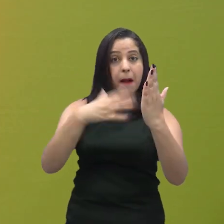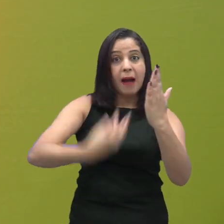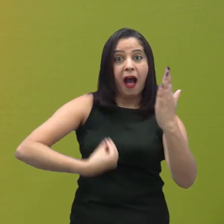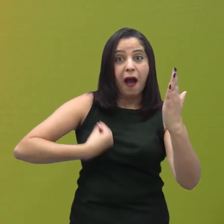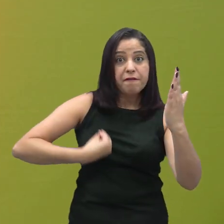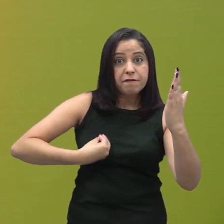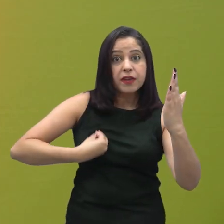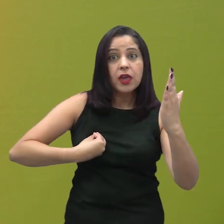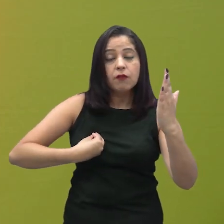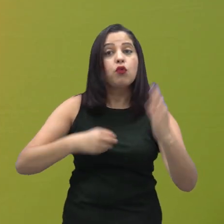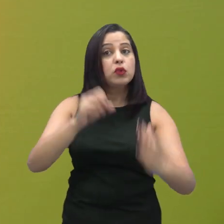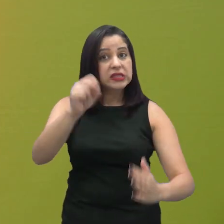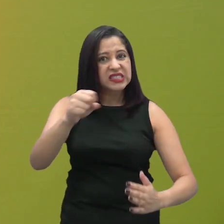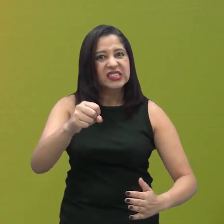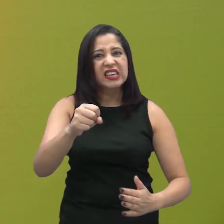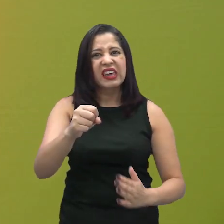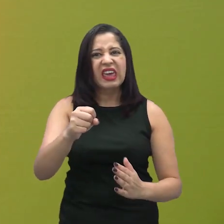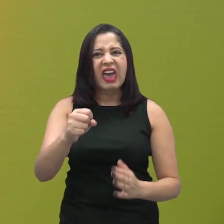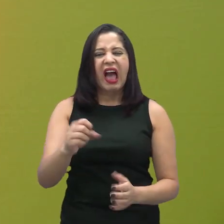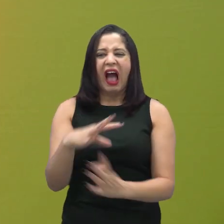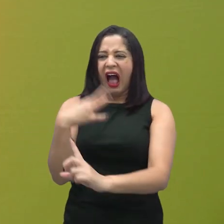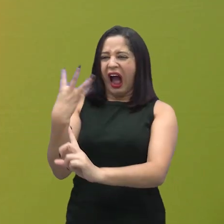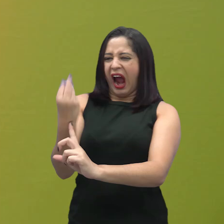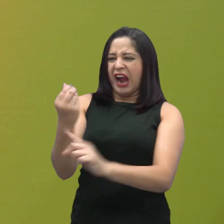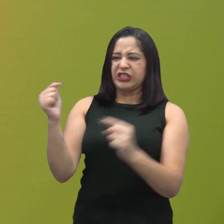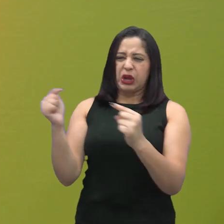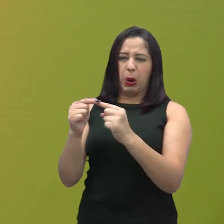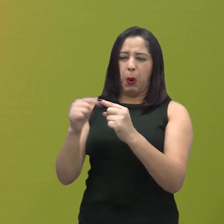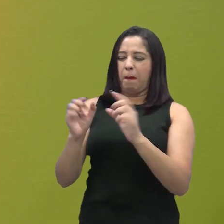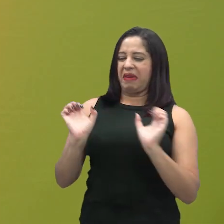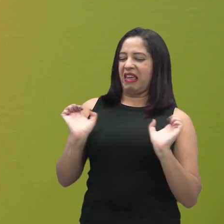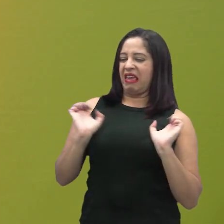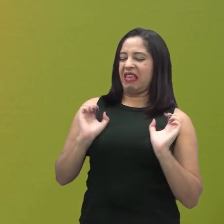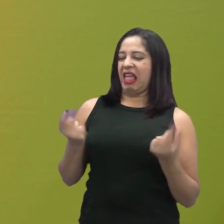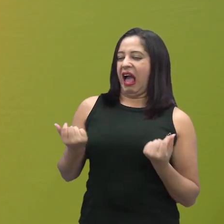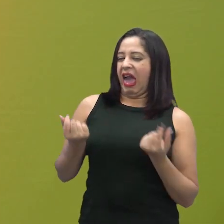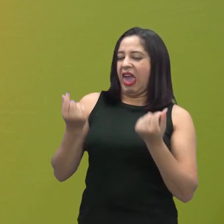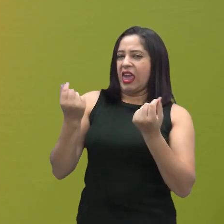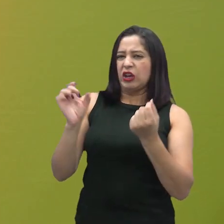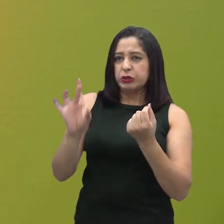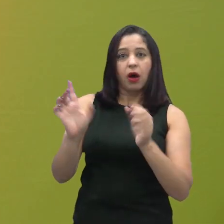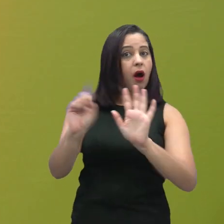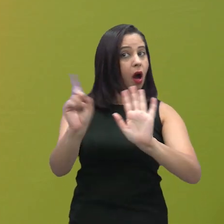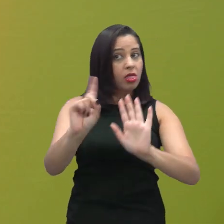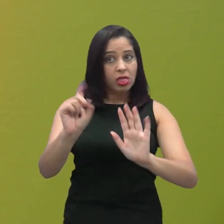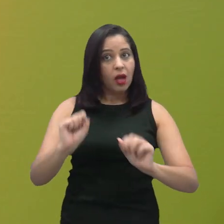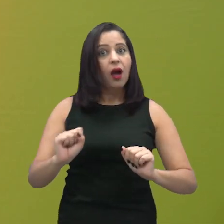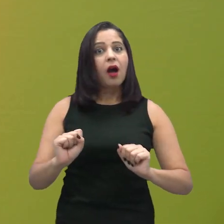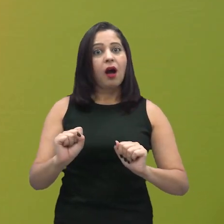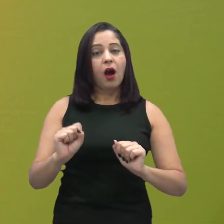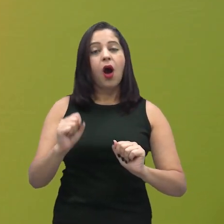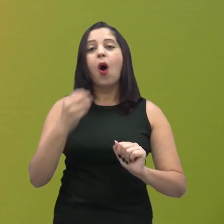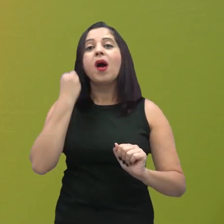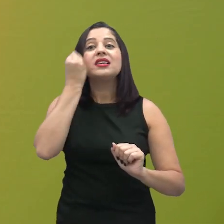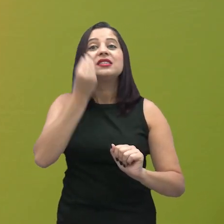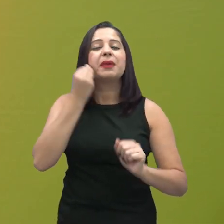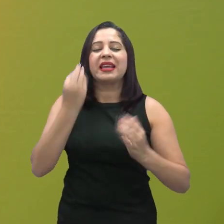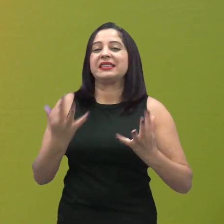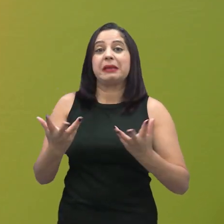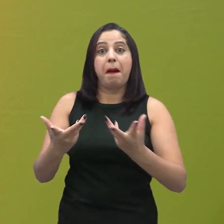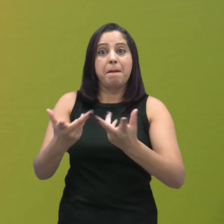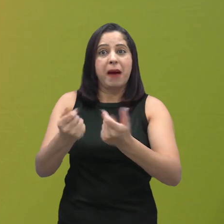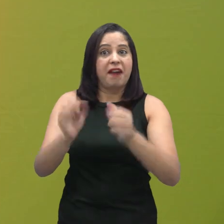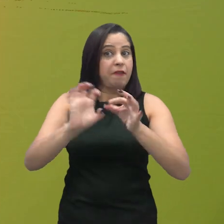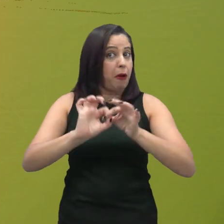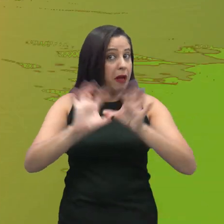vivo, quebrando essa ideia de que a arte é elitizada, que só quem tem dinheiro que tem acesso, e tudo isso traz uma experiência inesquecível para